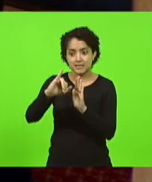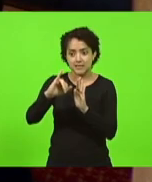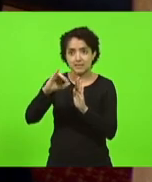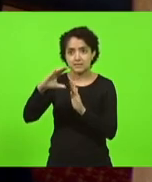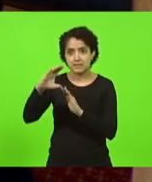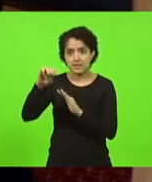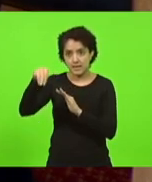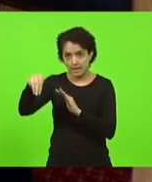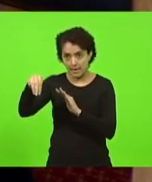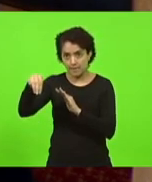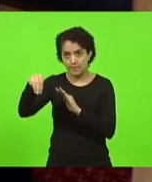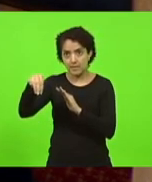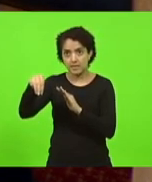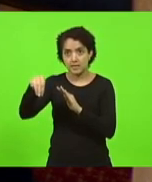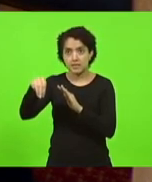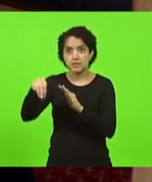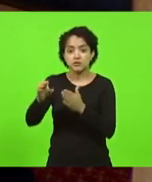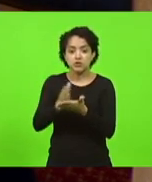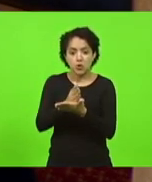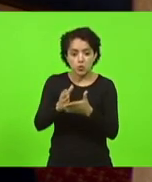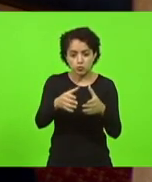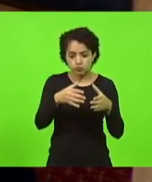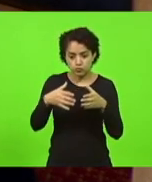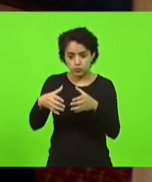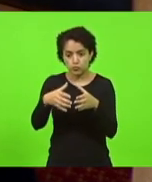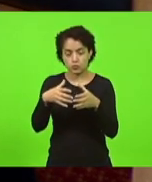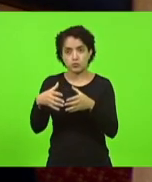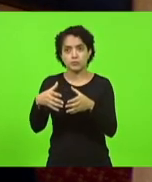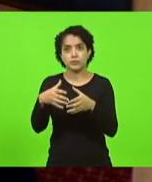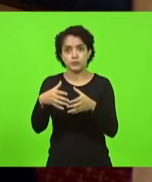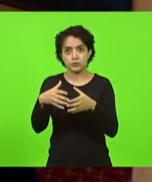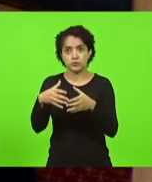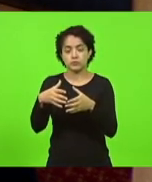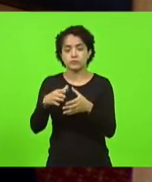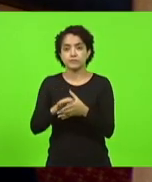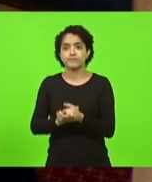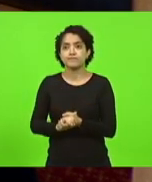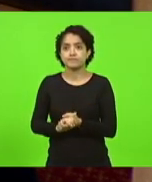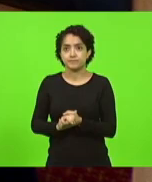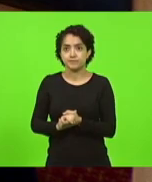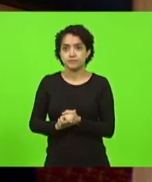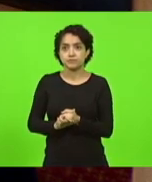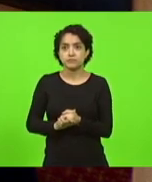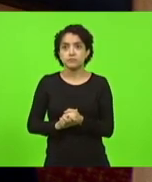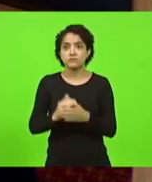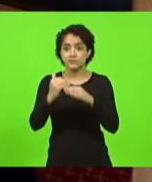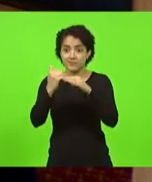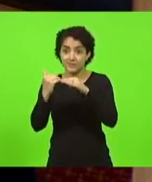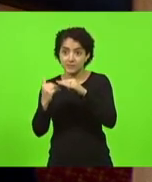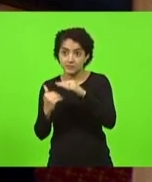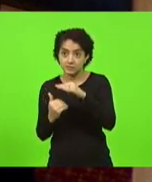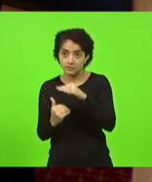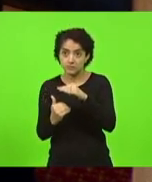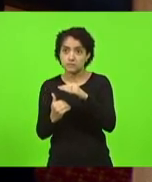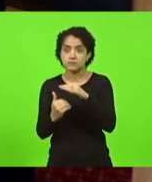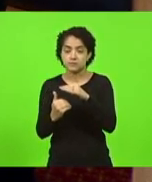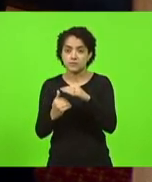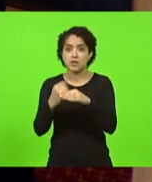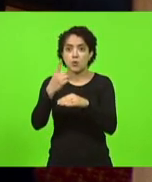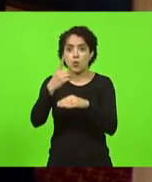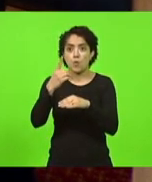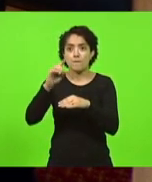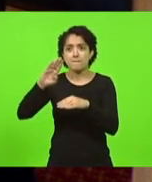algumas categorias aqui e que vai retrair 1 bilhão e 200 milhões por ano da